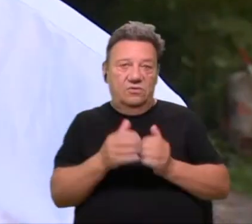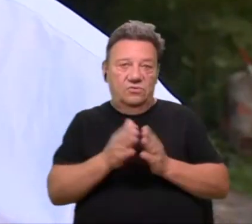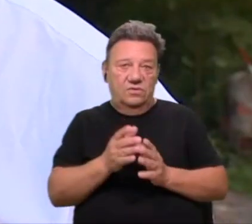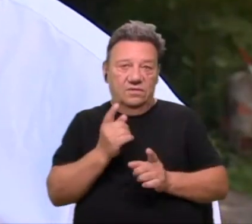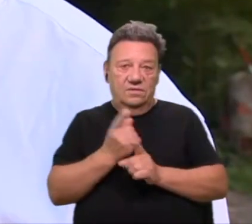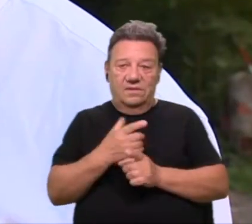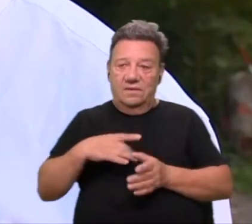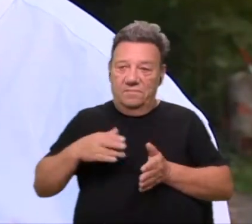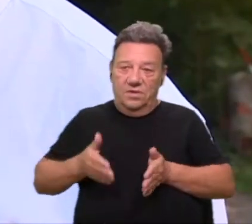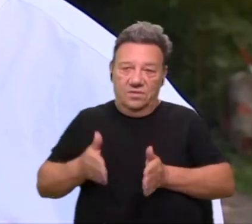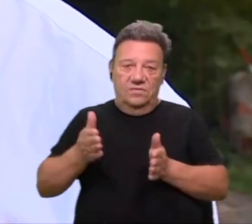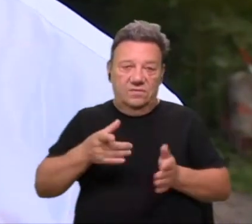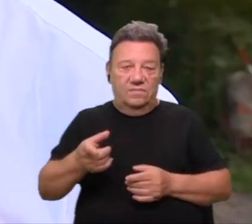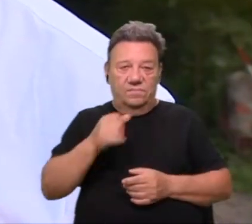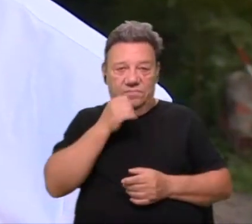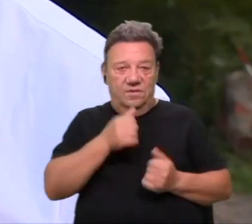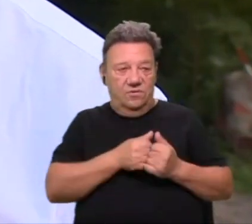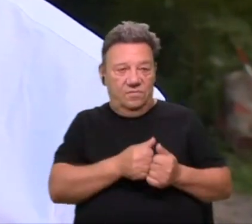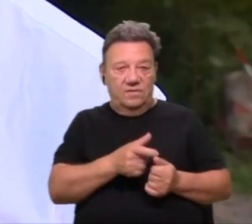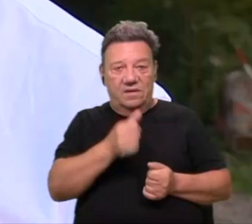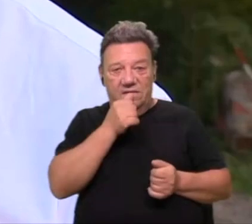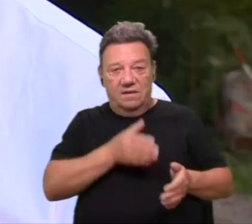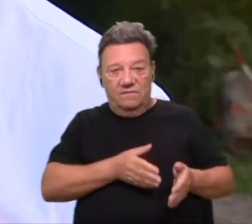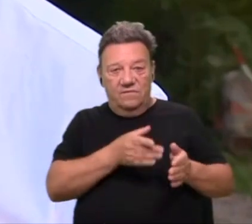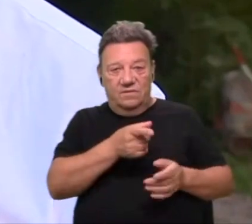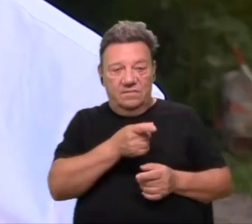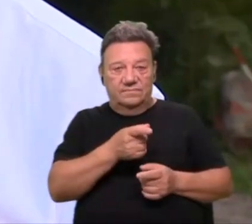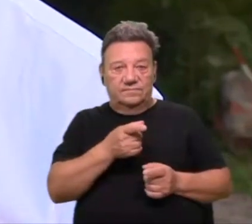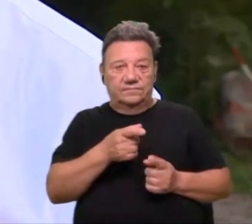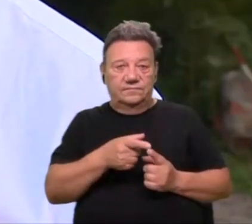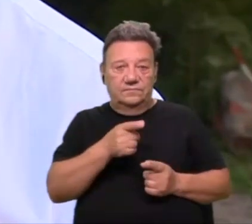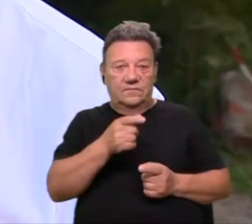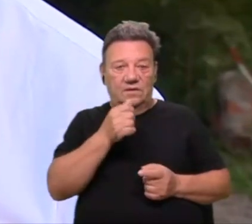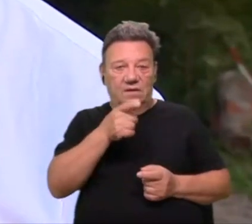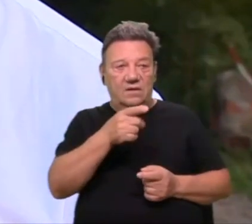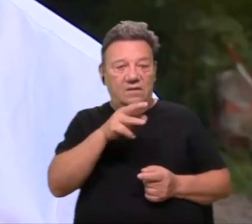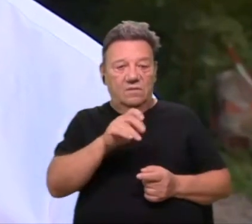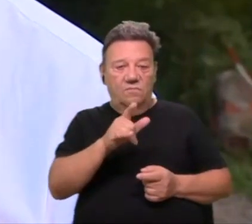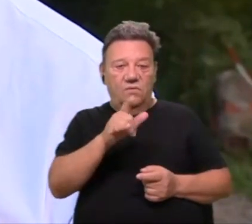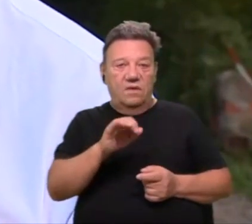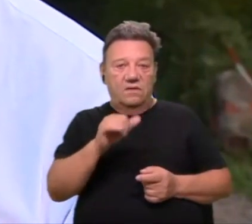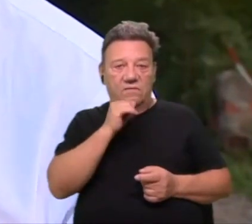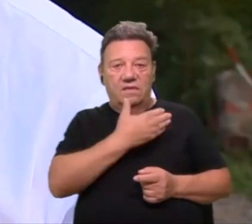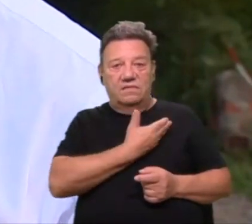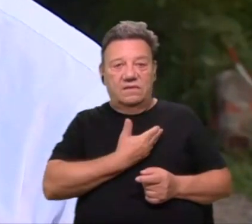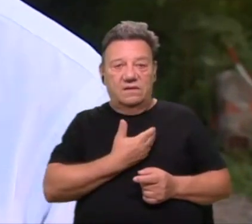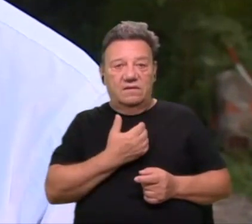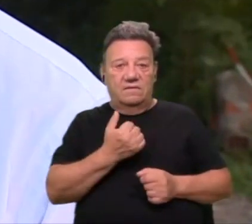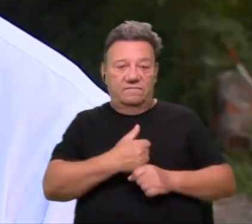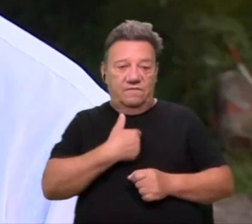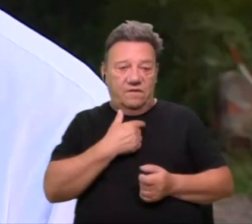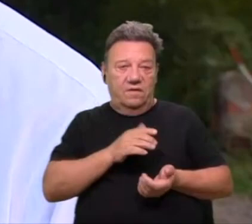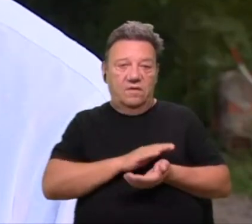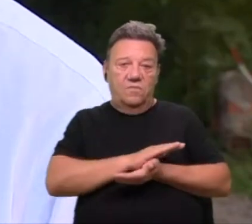estes Trilhos vão acompanhando as levadas que os moleiros usavam antigamente para Moer